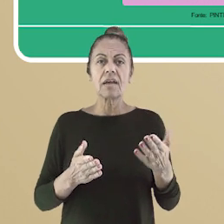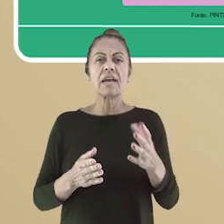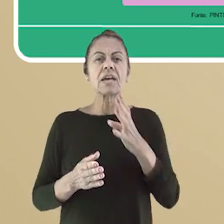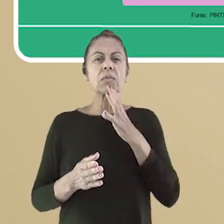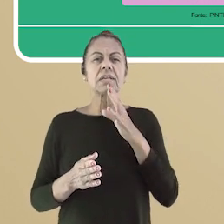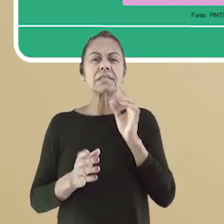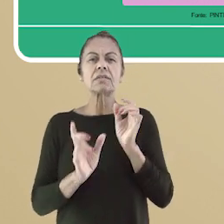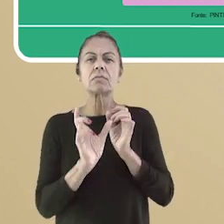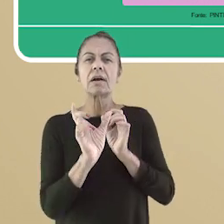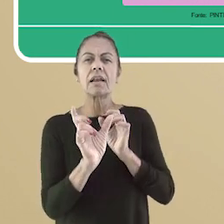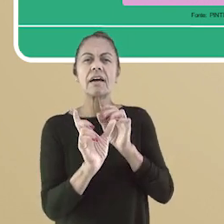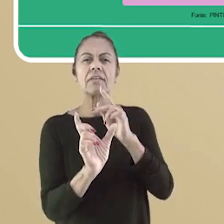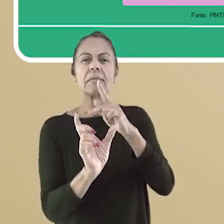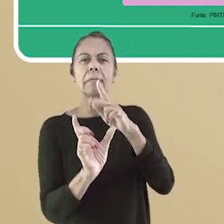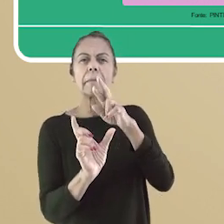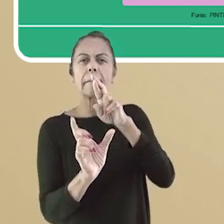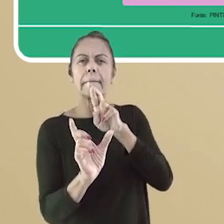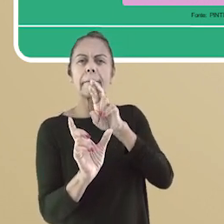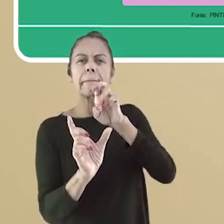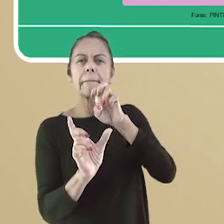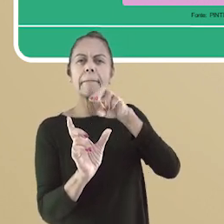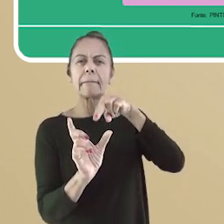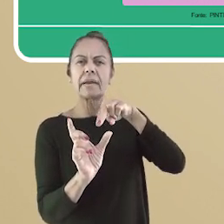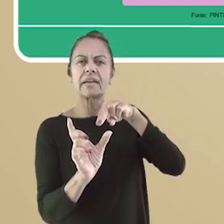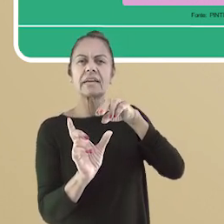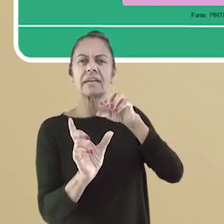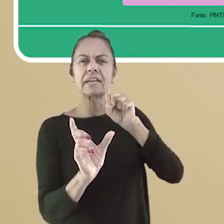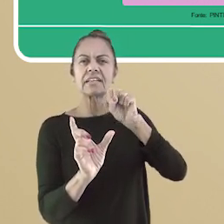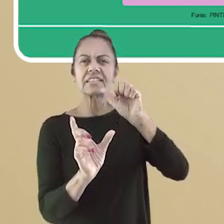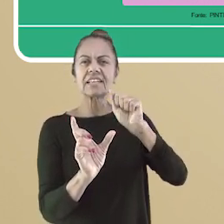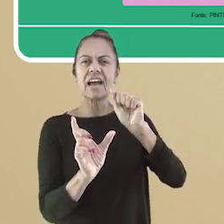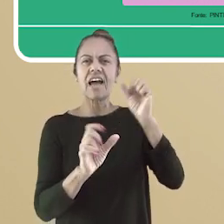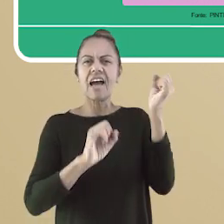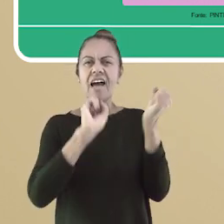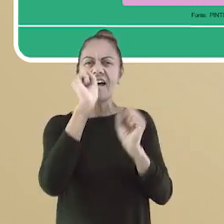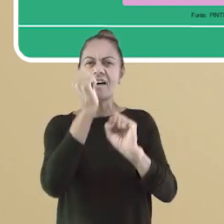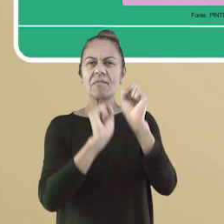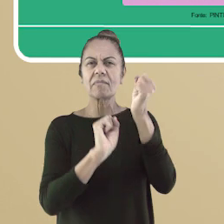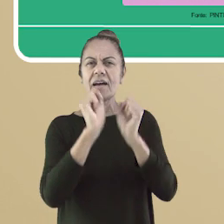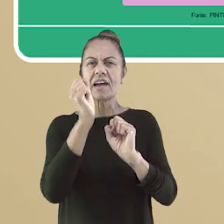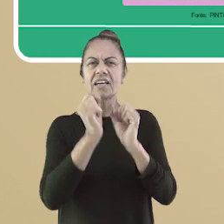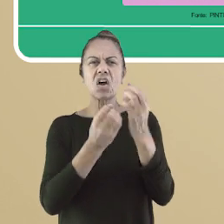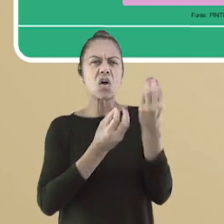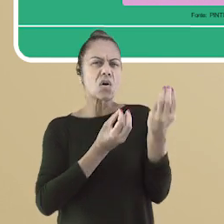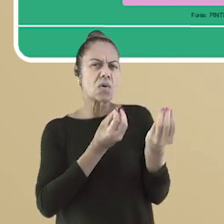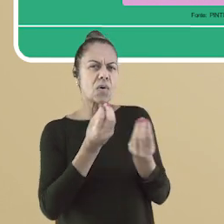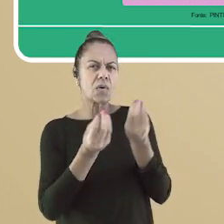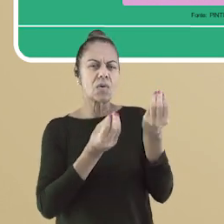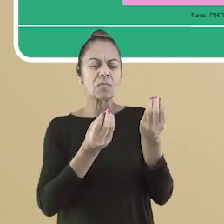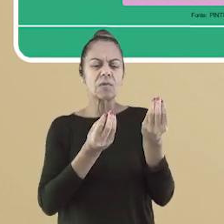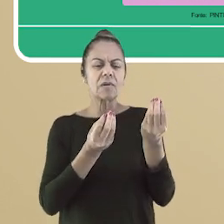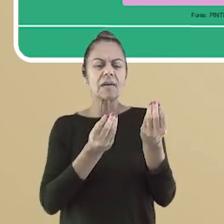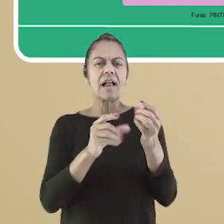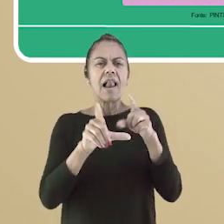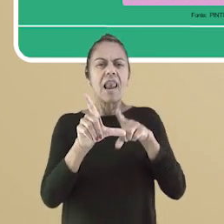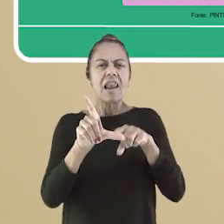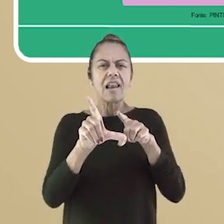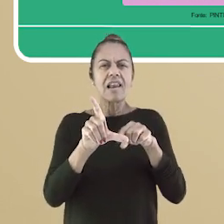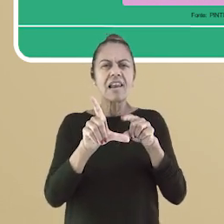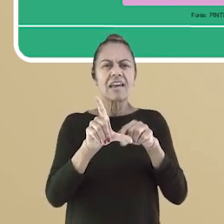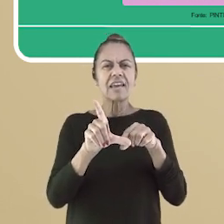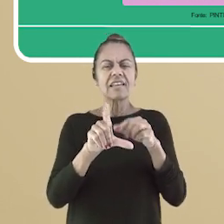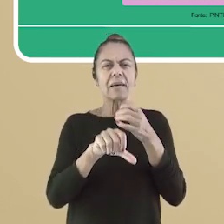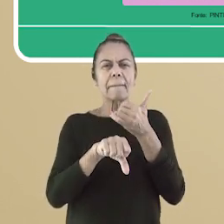como prensa, como nós estamos vendo na imagem, a máquina funcionava da seguinte maneira: